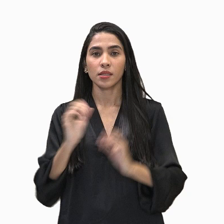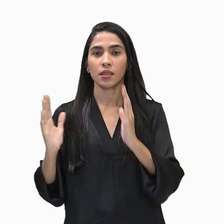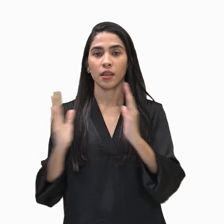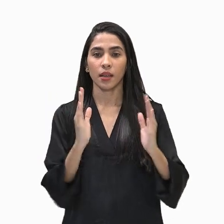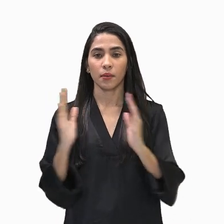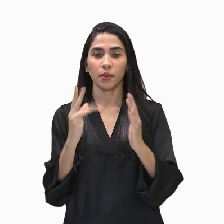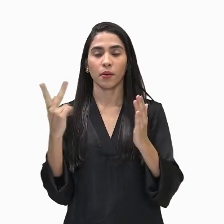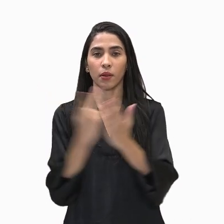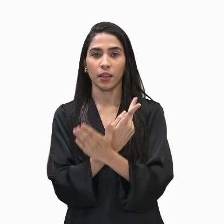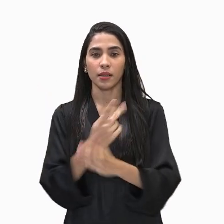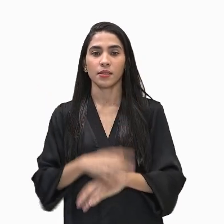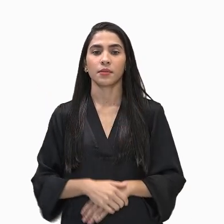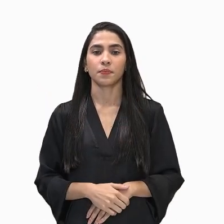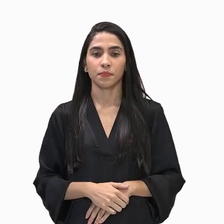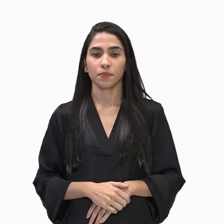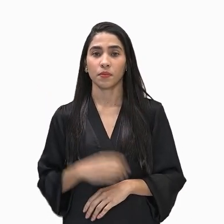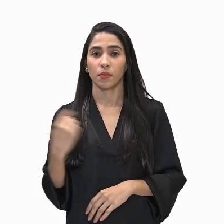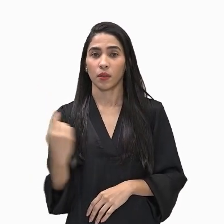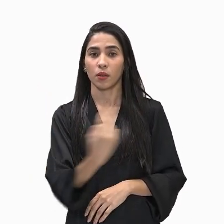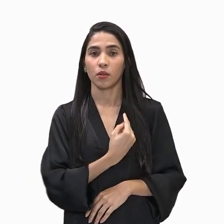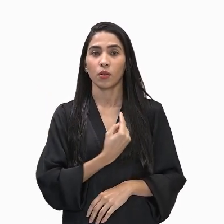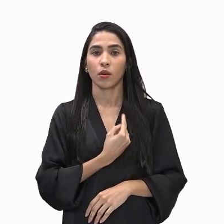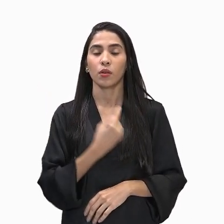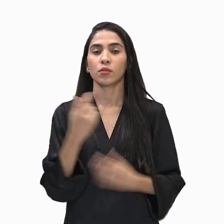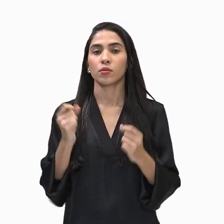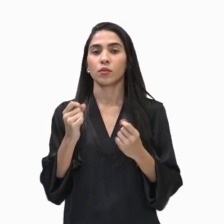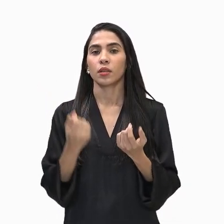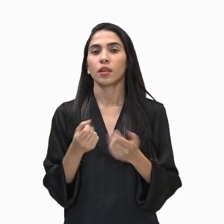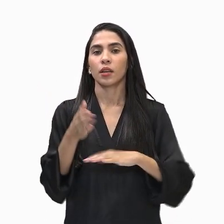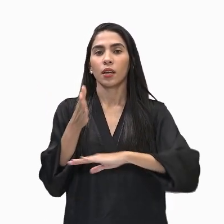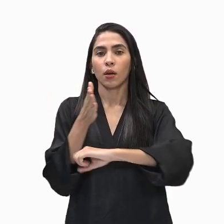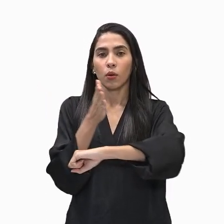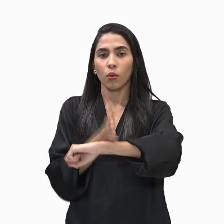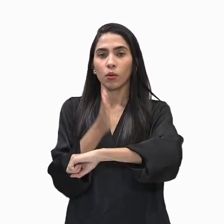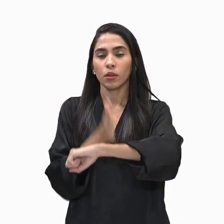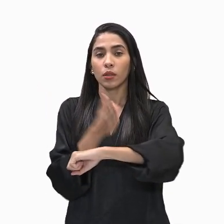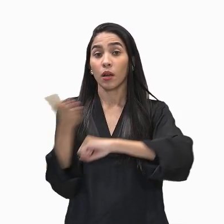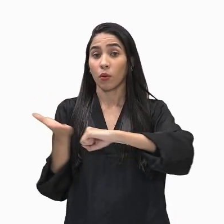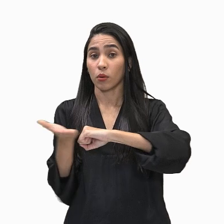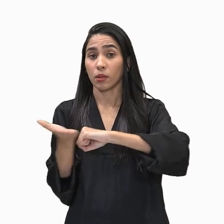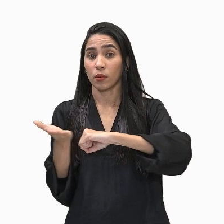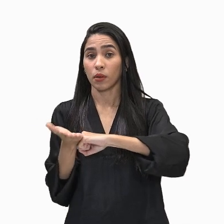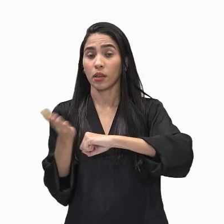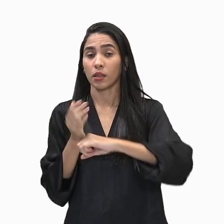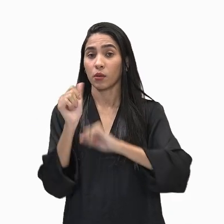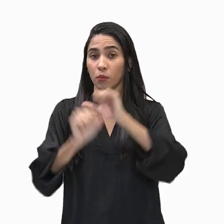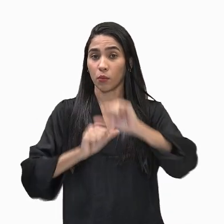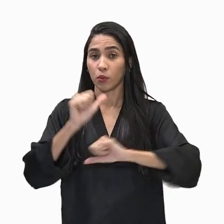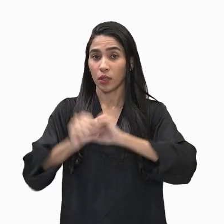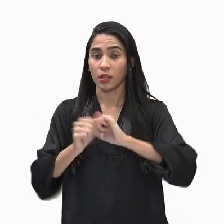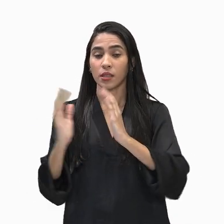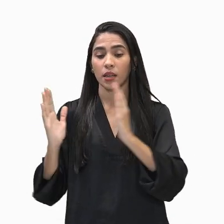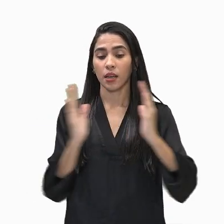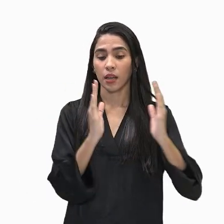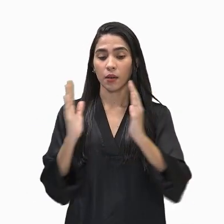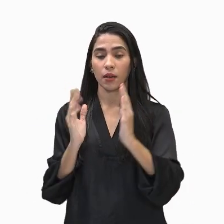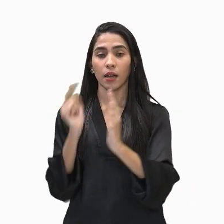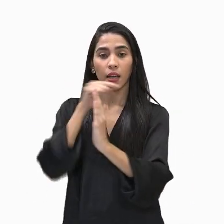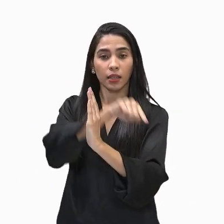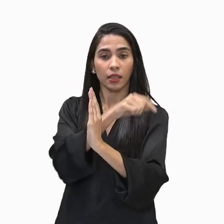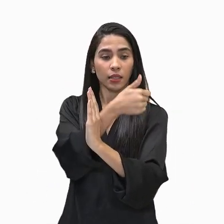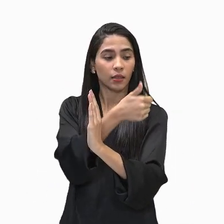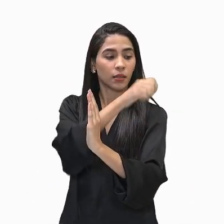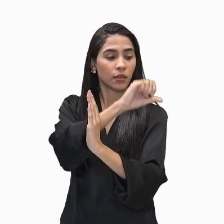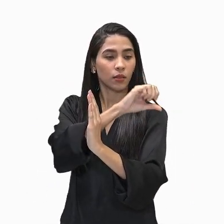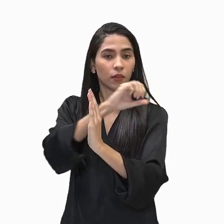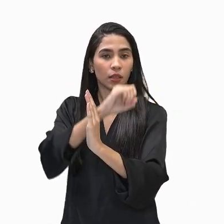que acontece aí, né? Nós somos contemporâneos de uma mudança de época, porque lá em 90 a gente